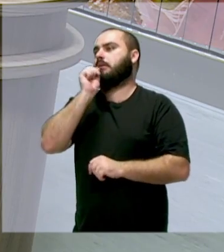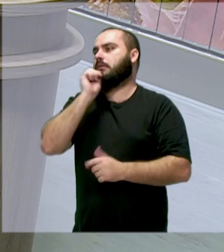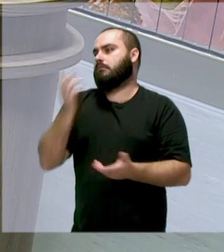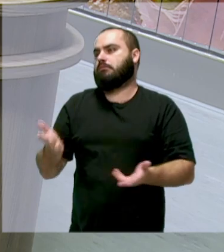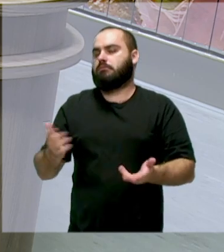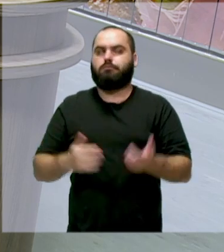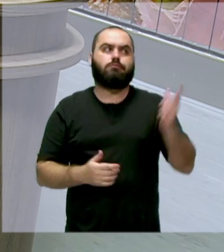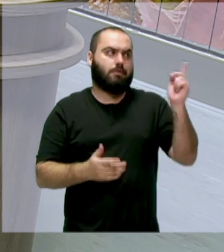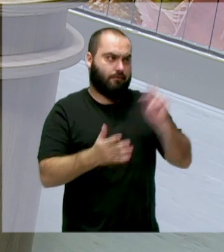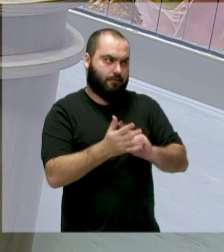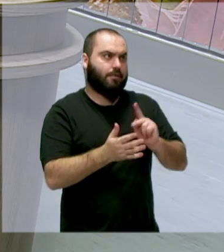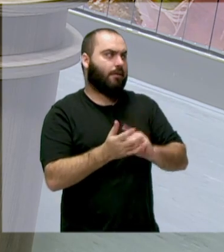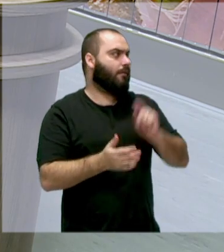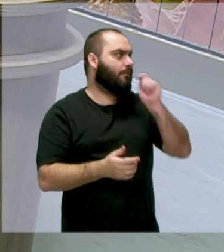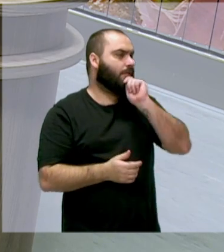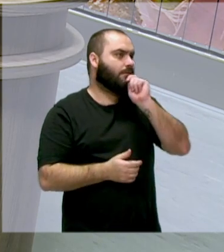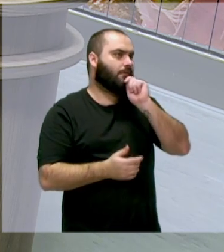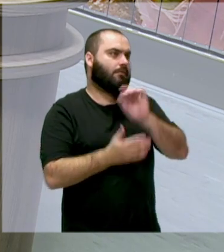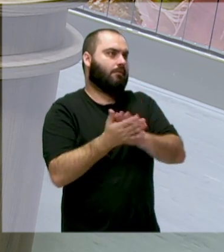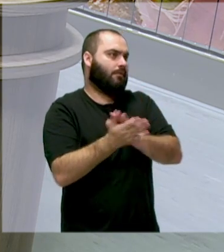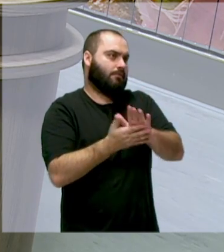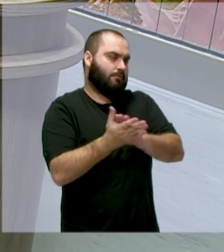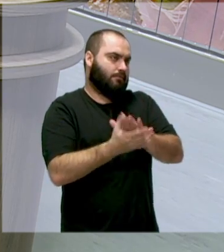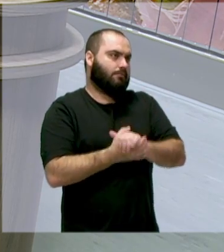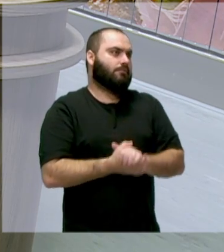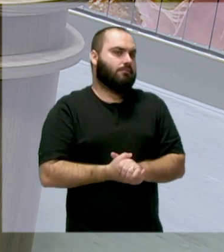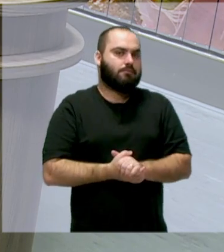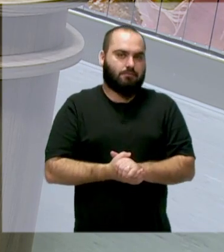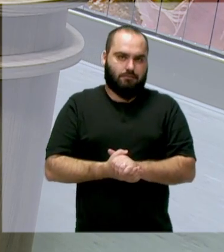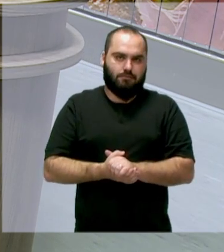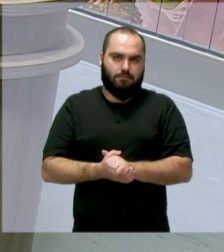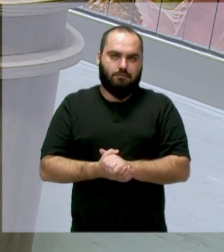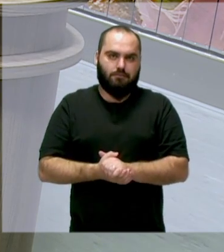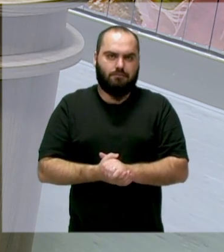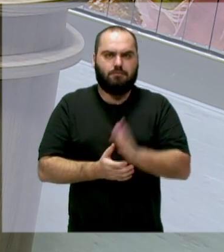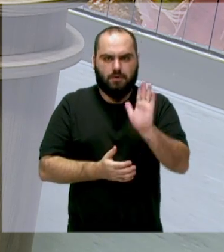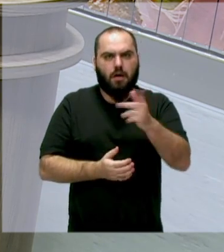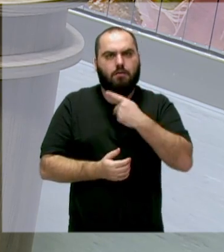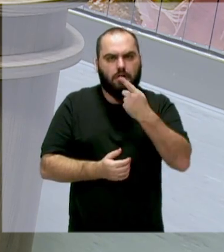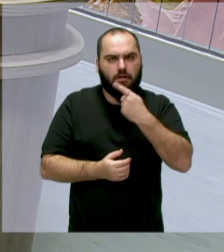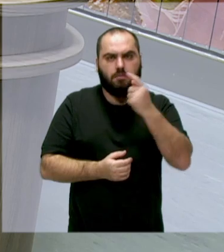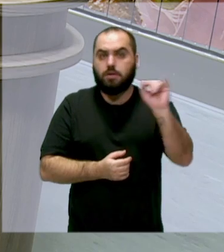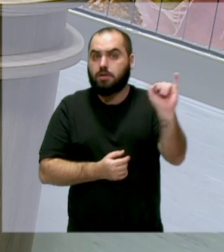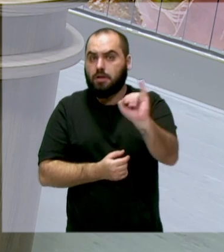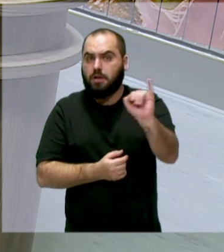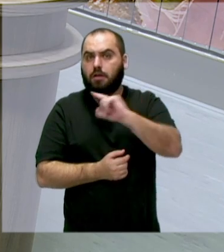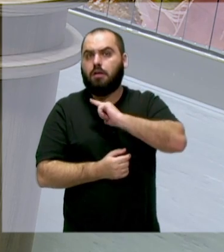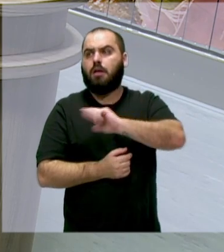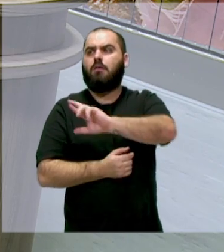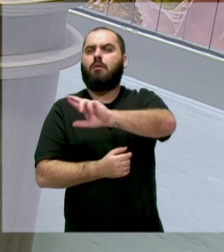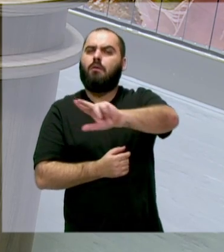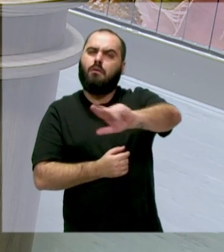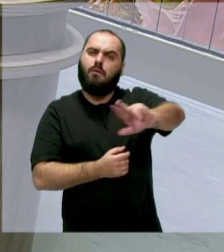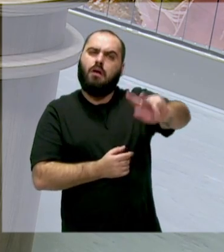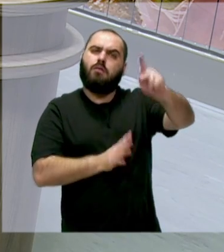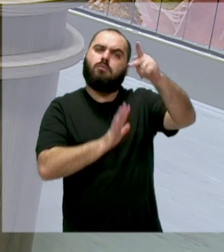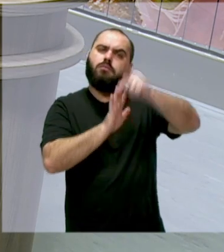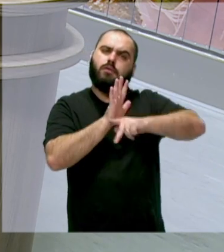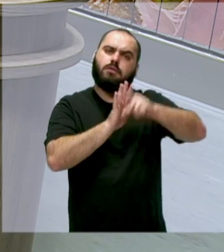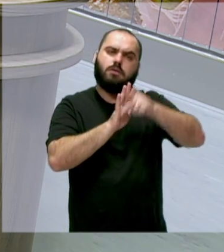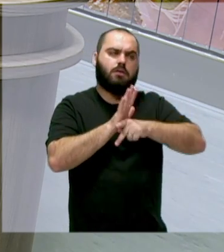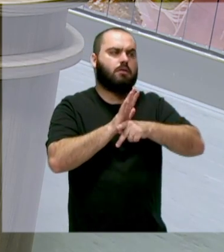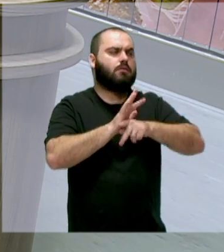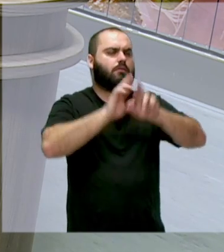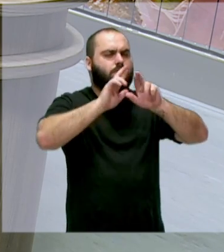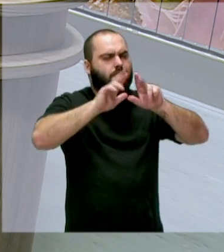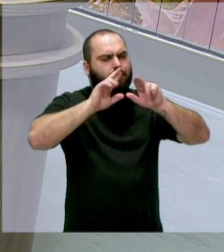nada você fazer, que nem a gente falar, Itajaí tem vários programas muito